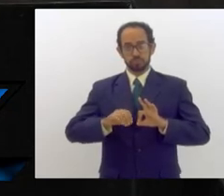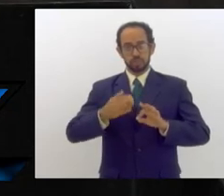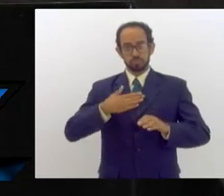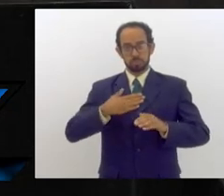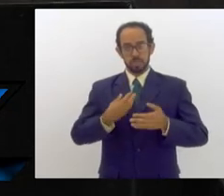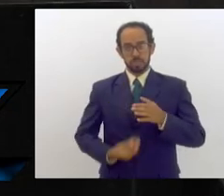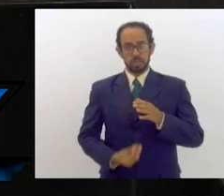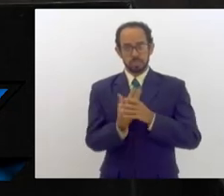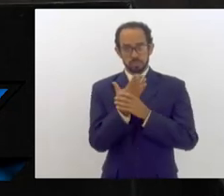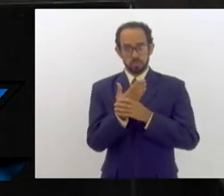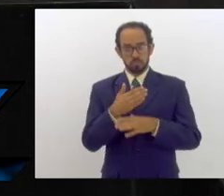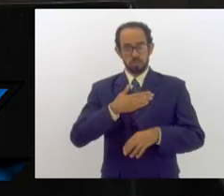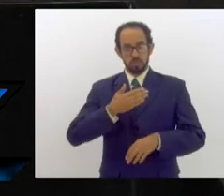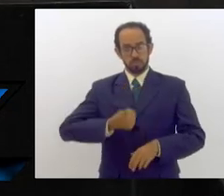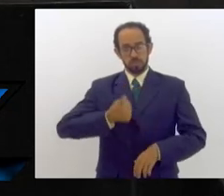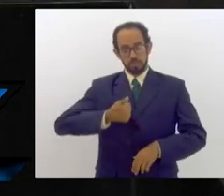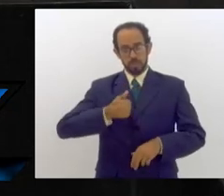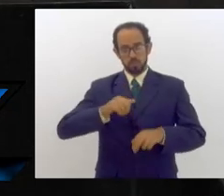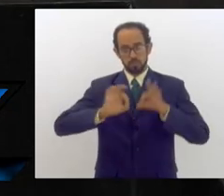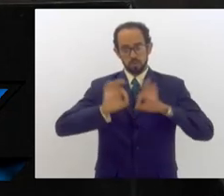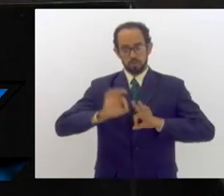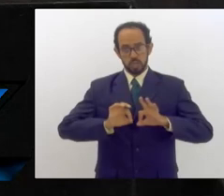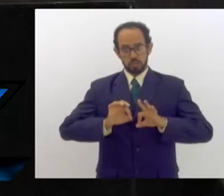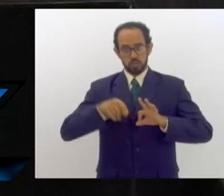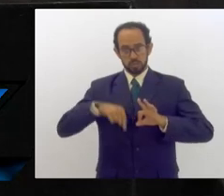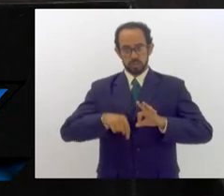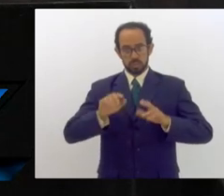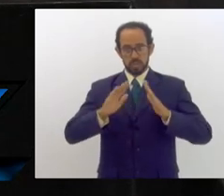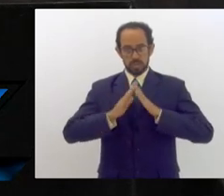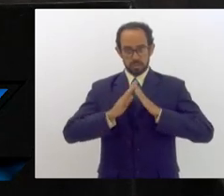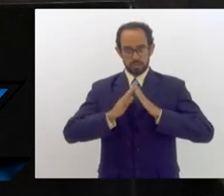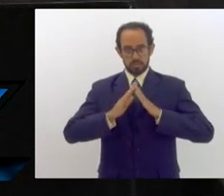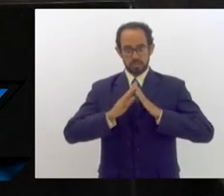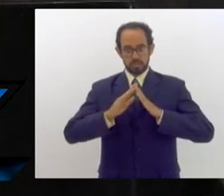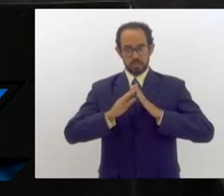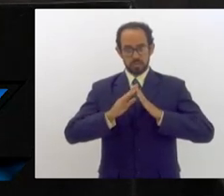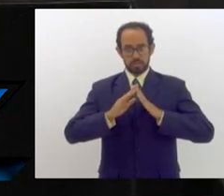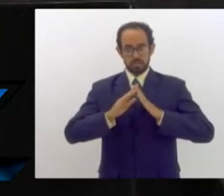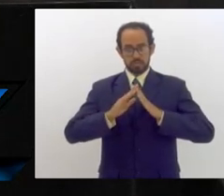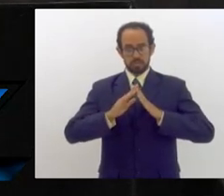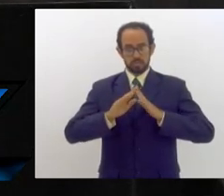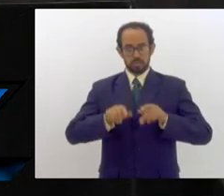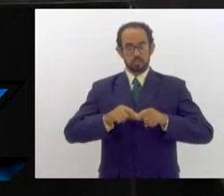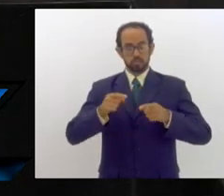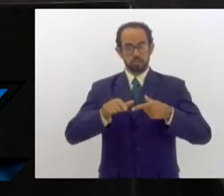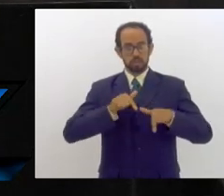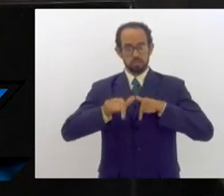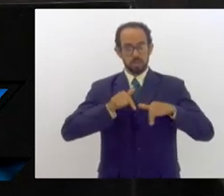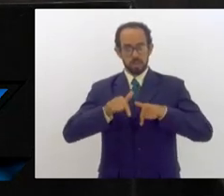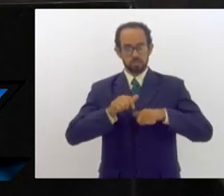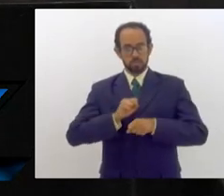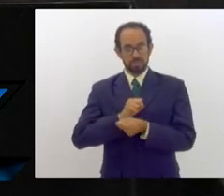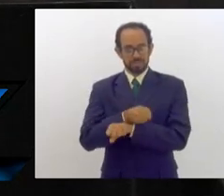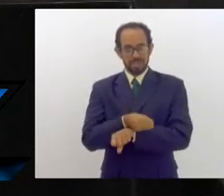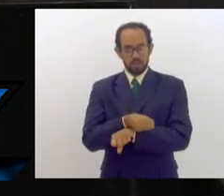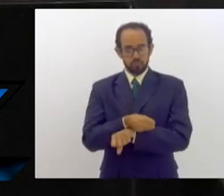meu primeiro projeto nessa casa contra o trabalho escravo infantil